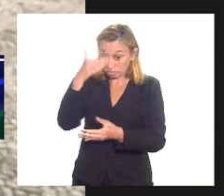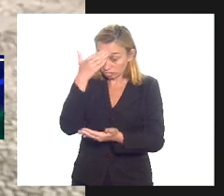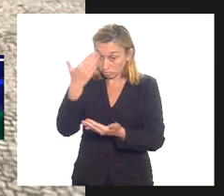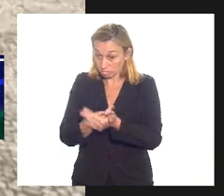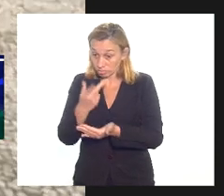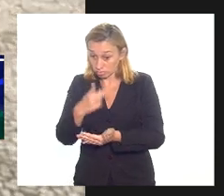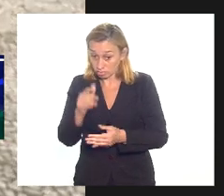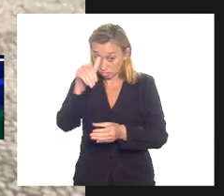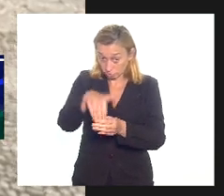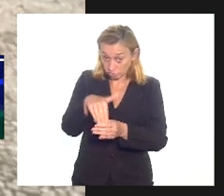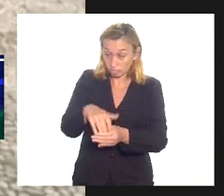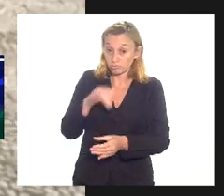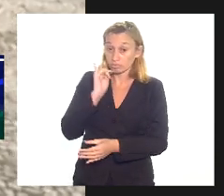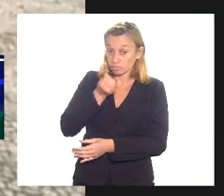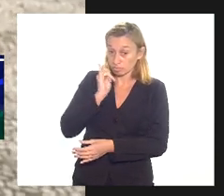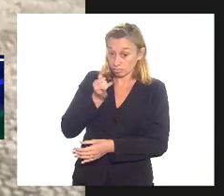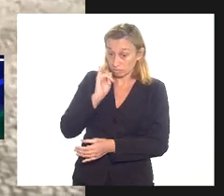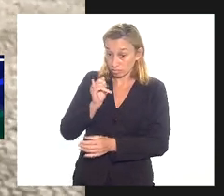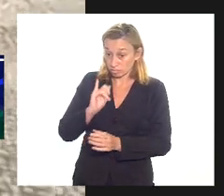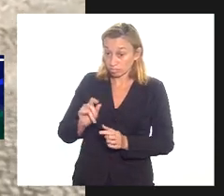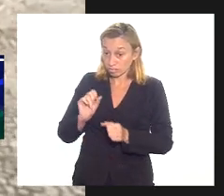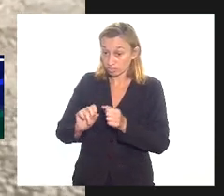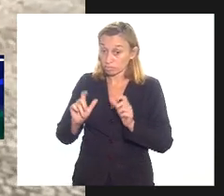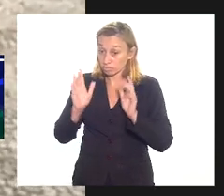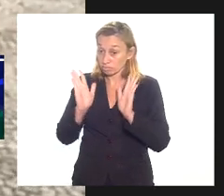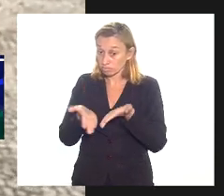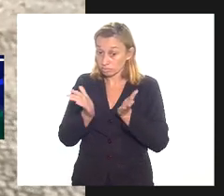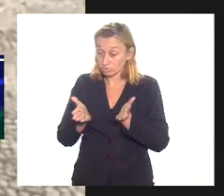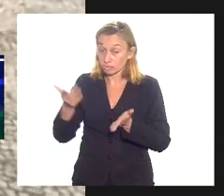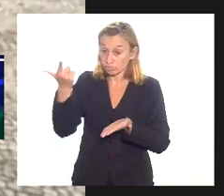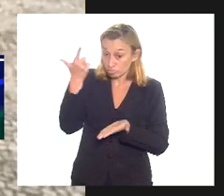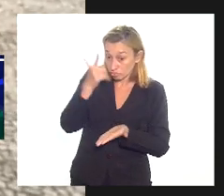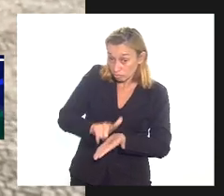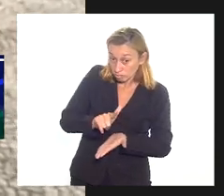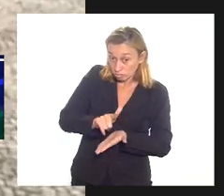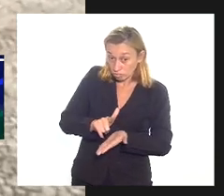voto e as narrativas que estão nos impondo para, mais uma vez,